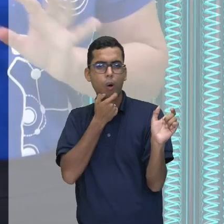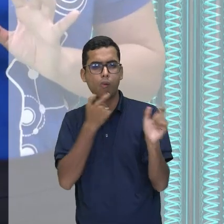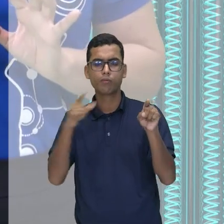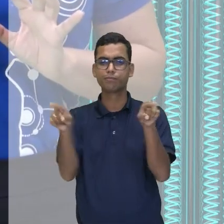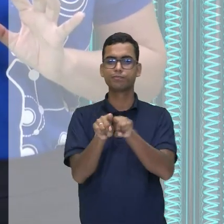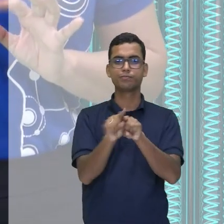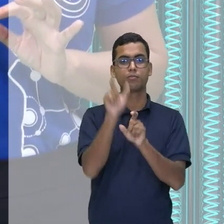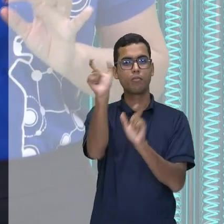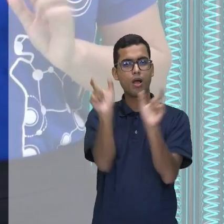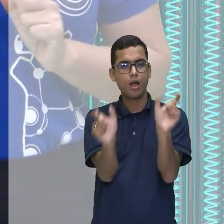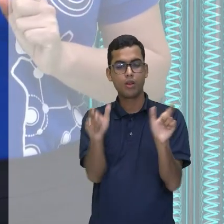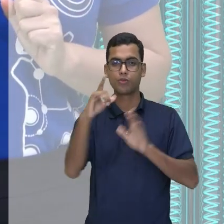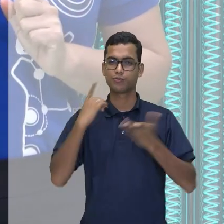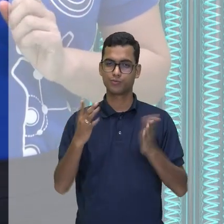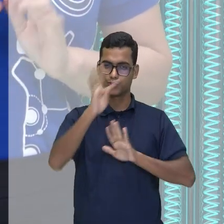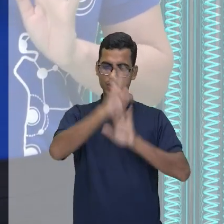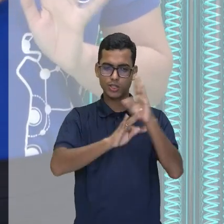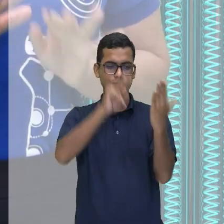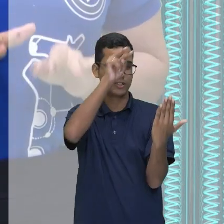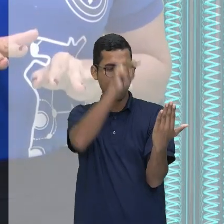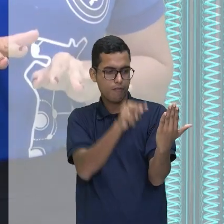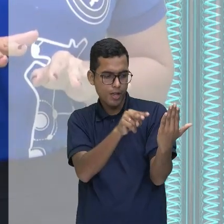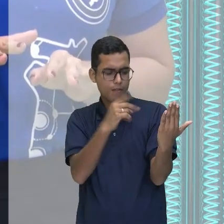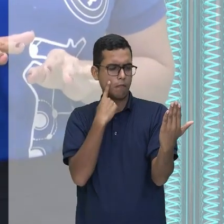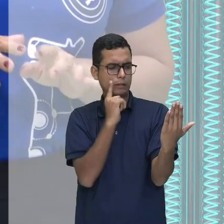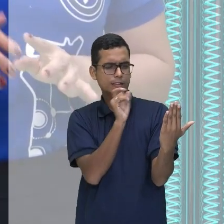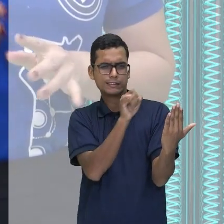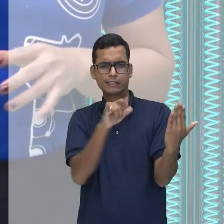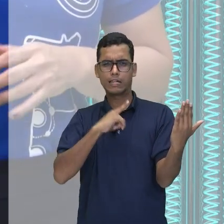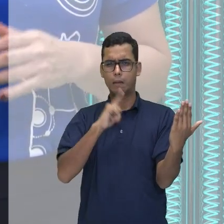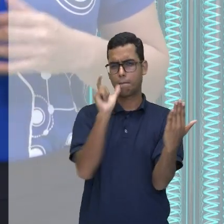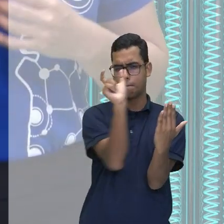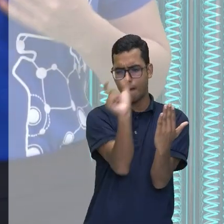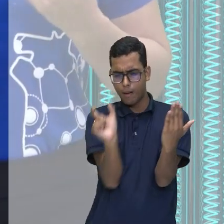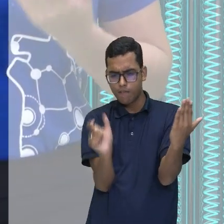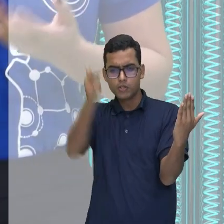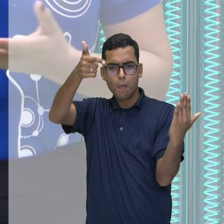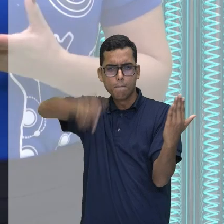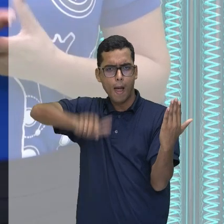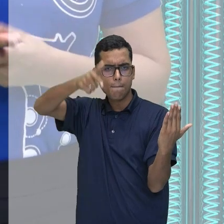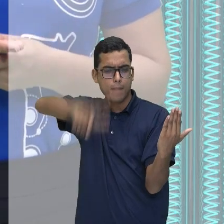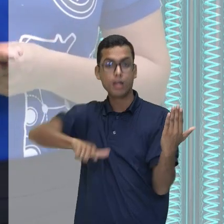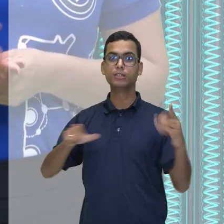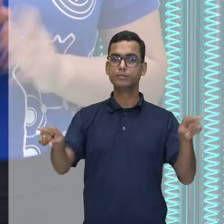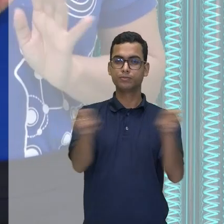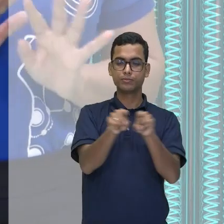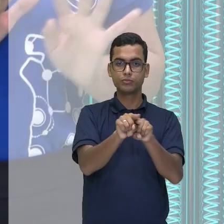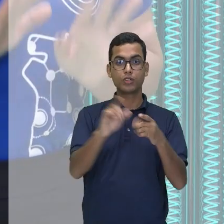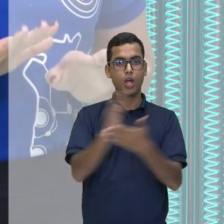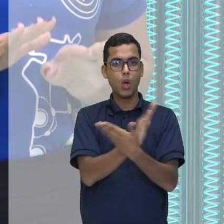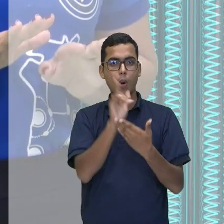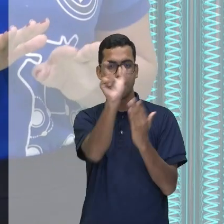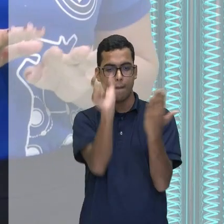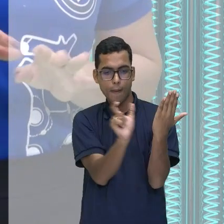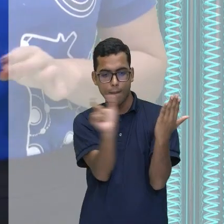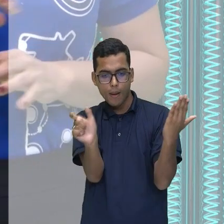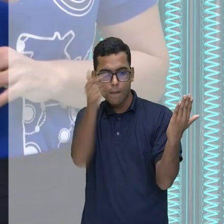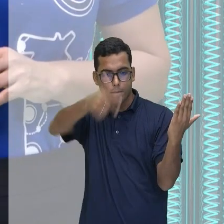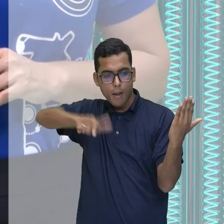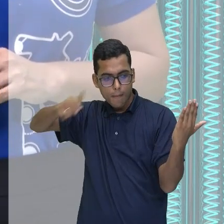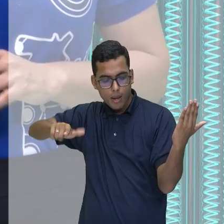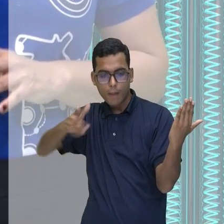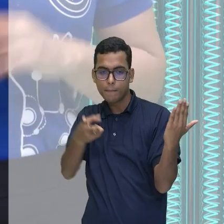tem palavra repetida ali, você tem que prestar atenção, porque elas têm certa importância, elas não estão se repetindo